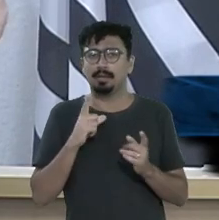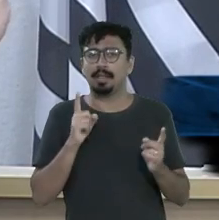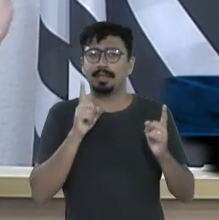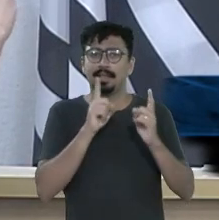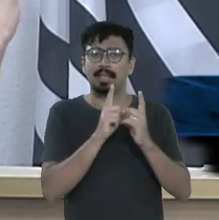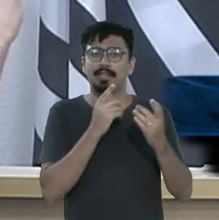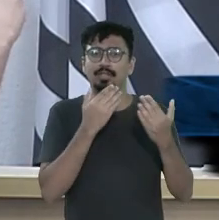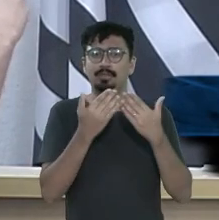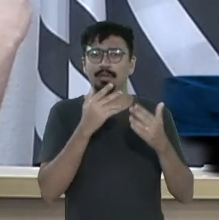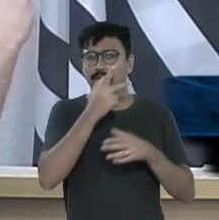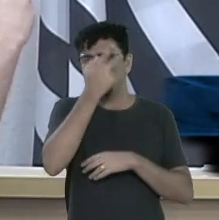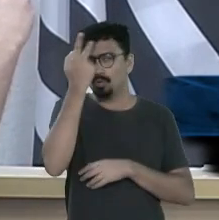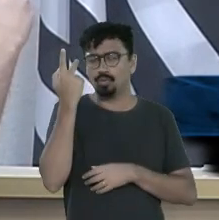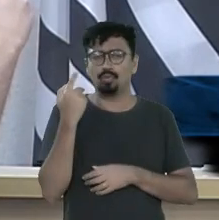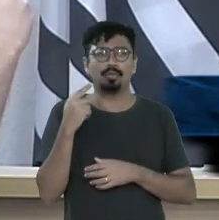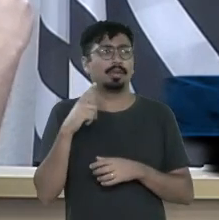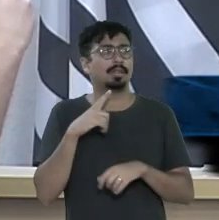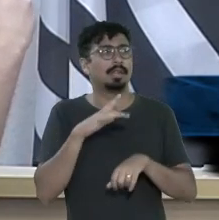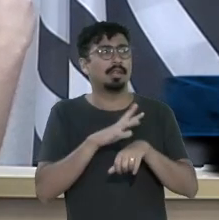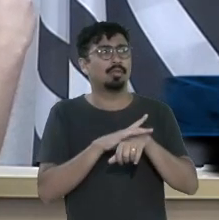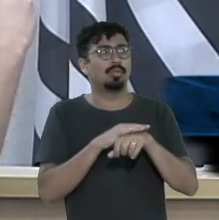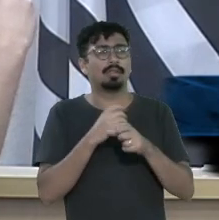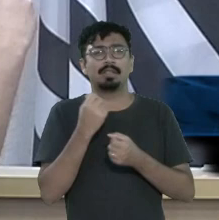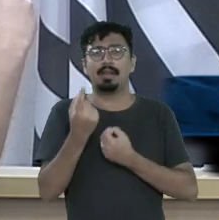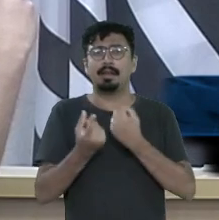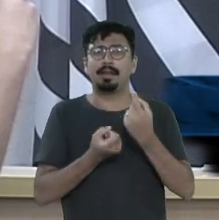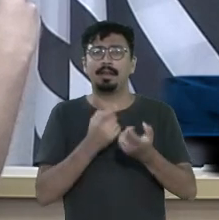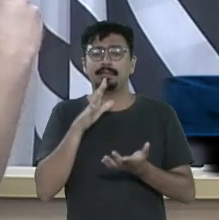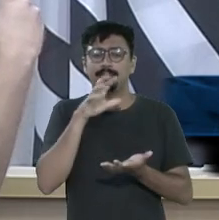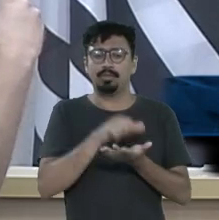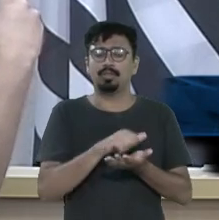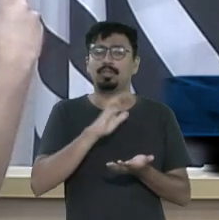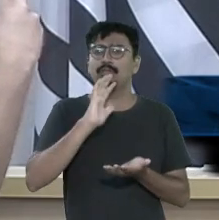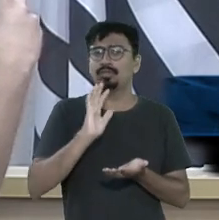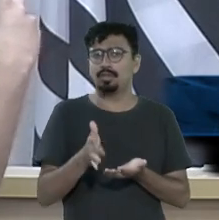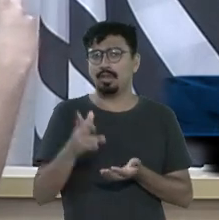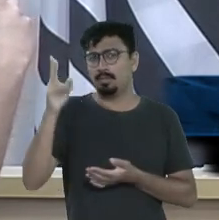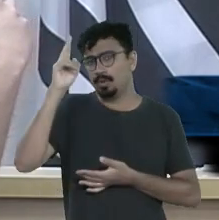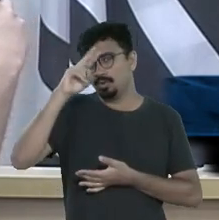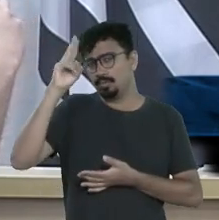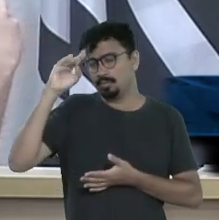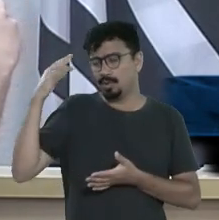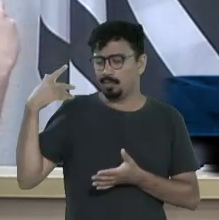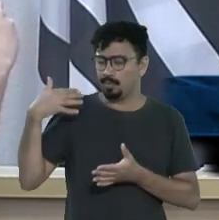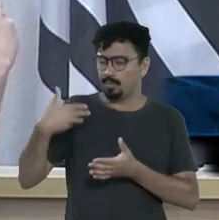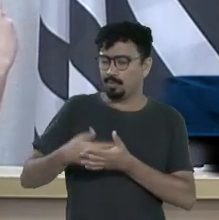que aquele raro passa, fica registrado ali na sua caderneta. É o seu histórico, é